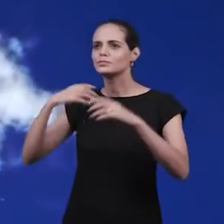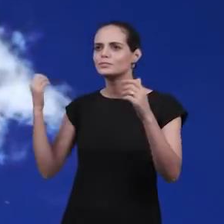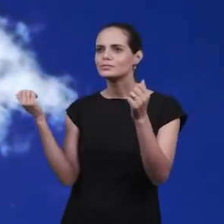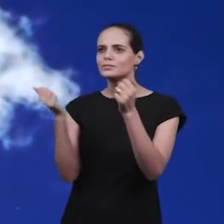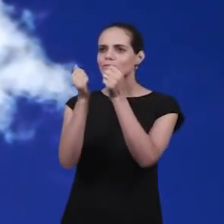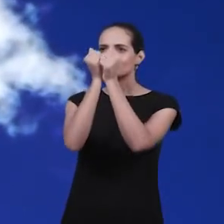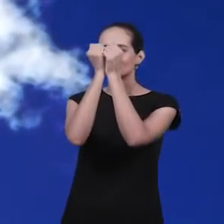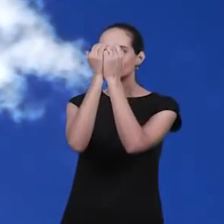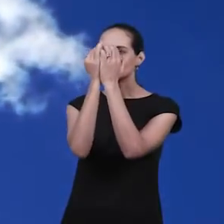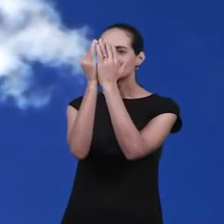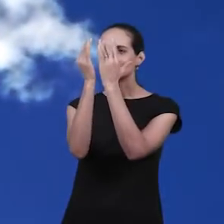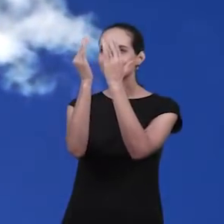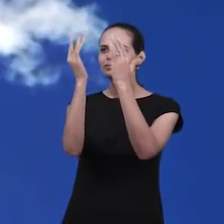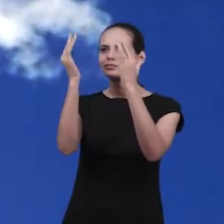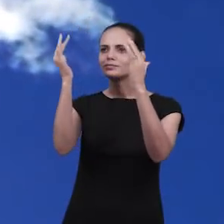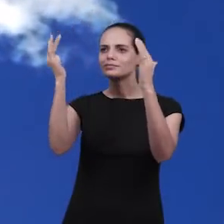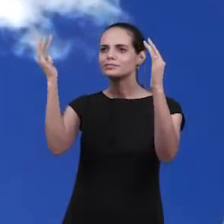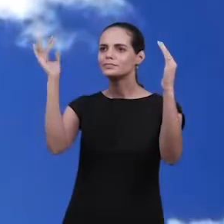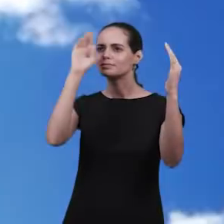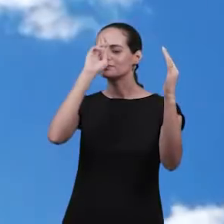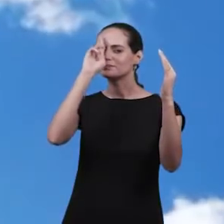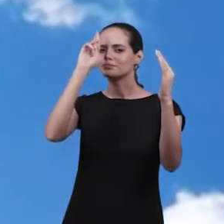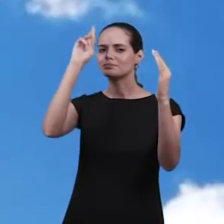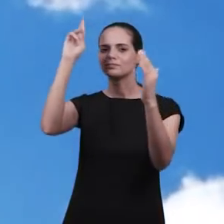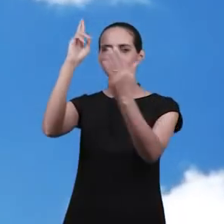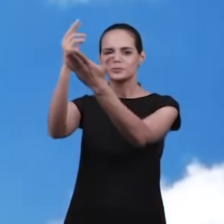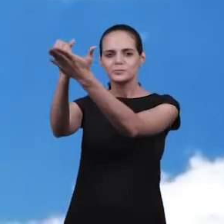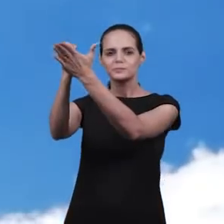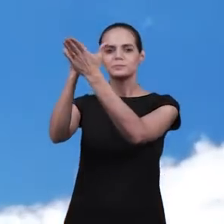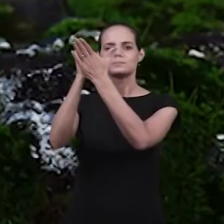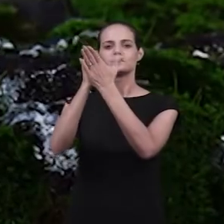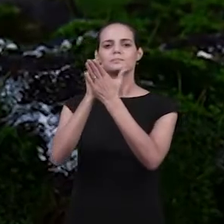Preciso contemplar a tua glória,